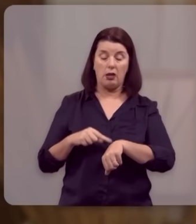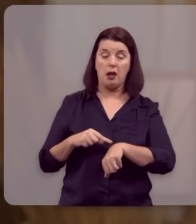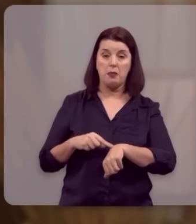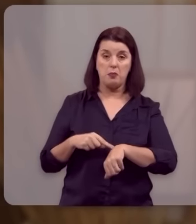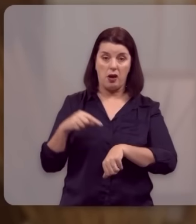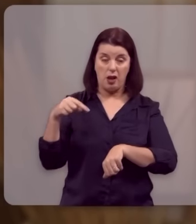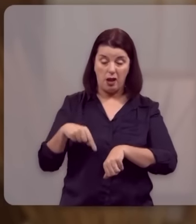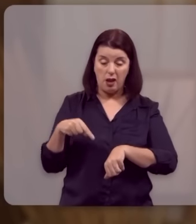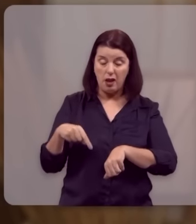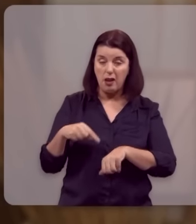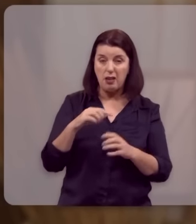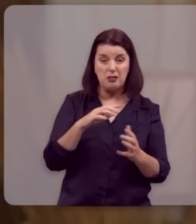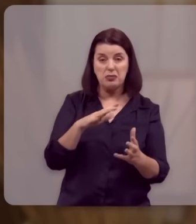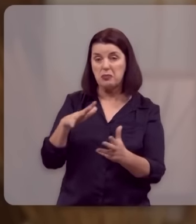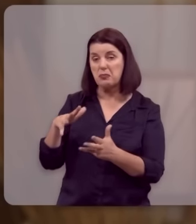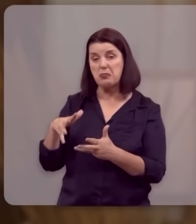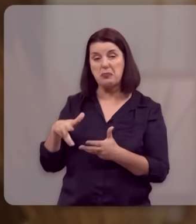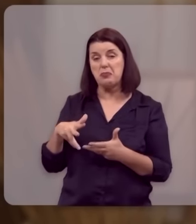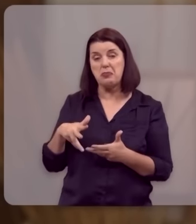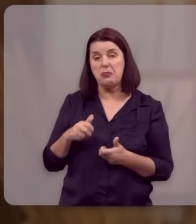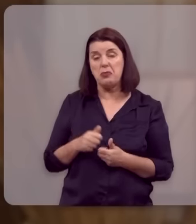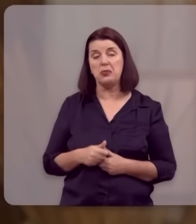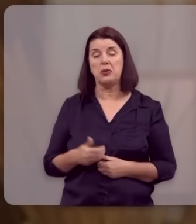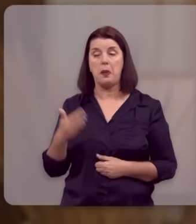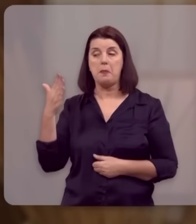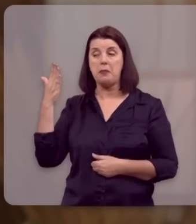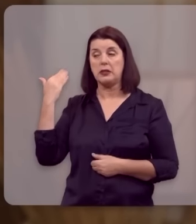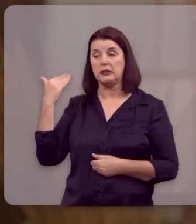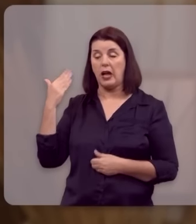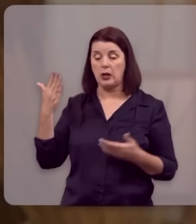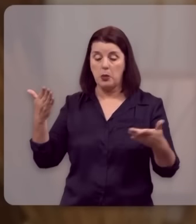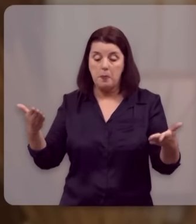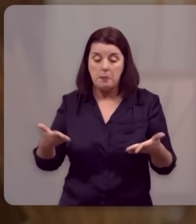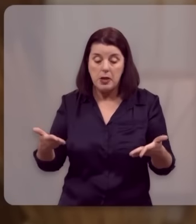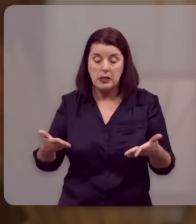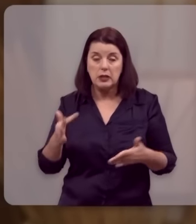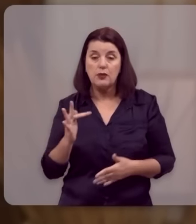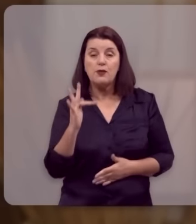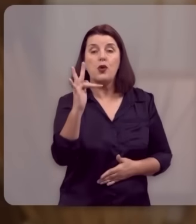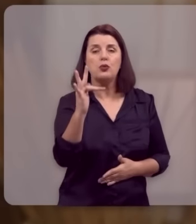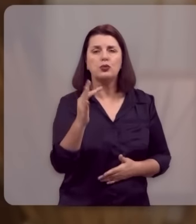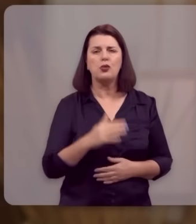nesta tríplice dimensão de passado, presente e futuro.